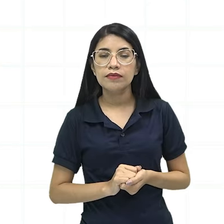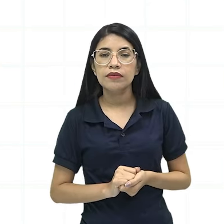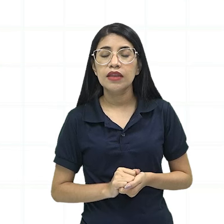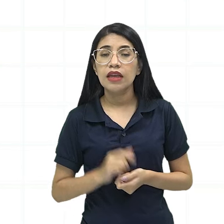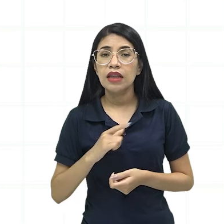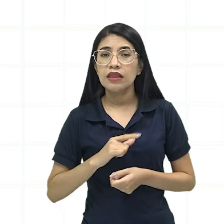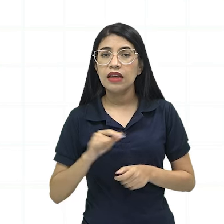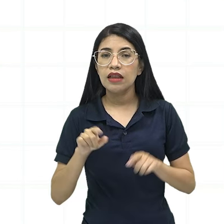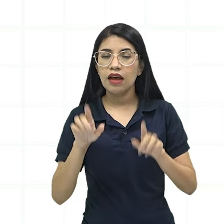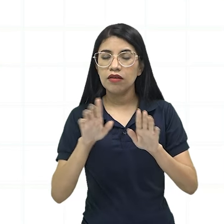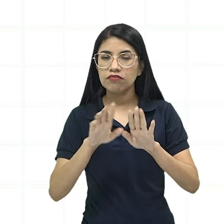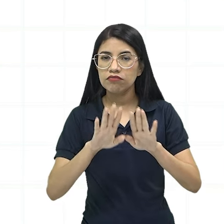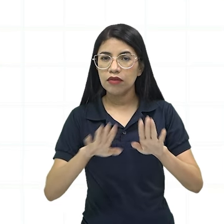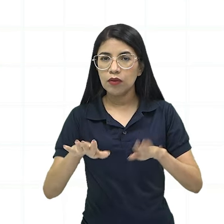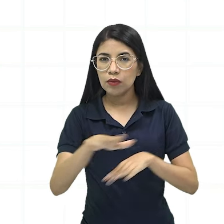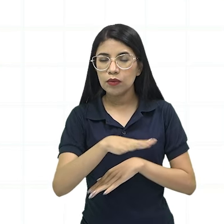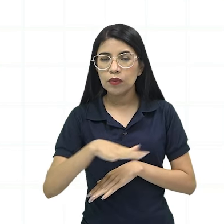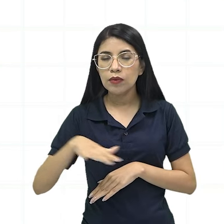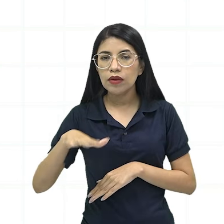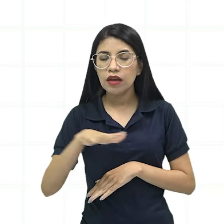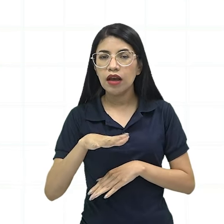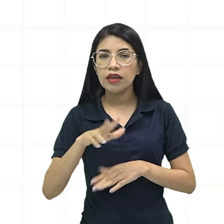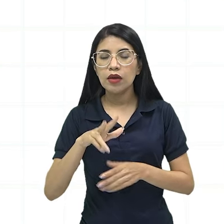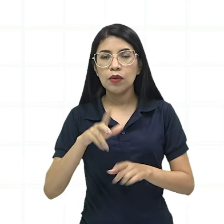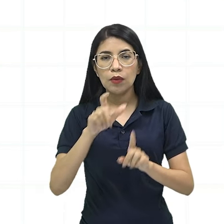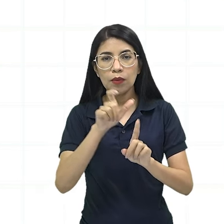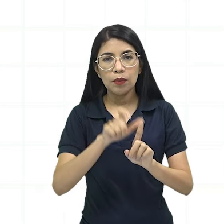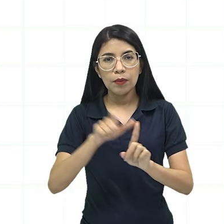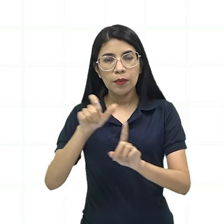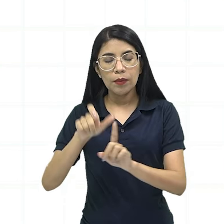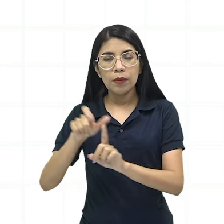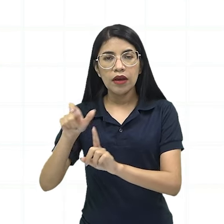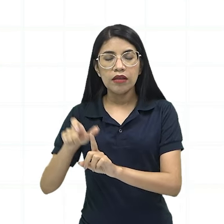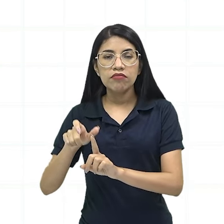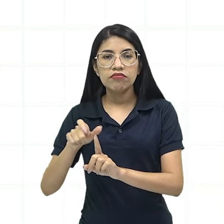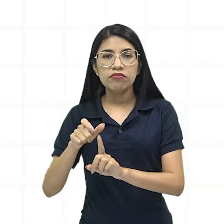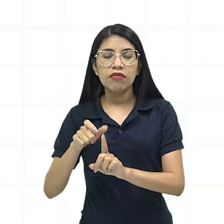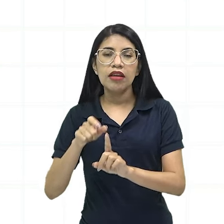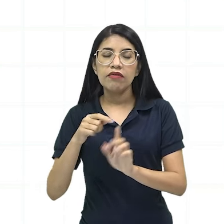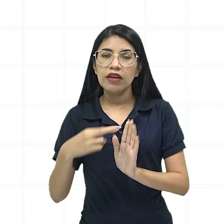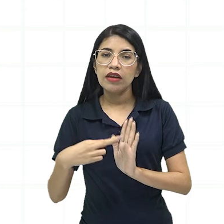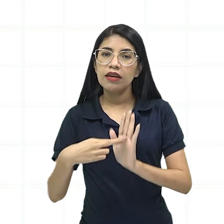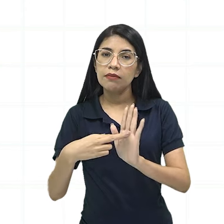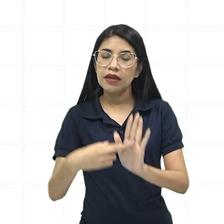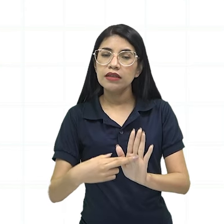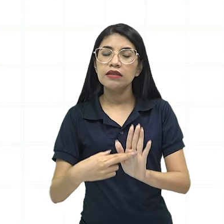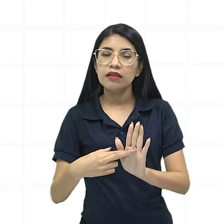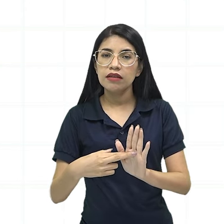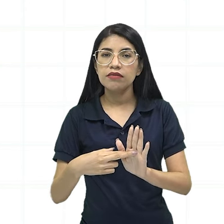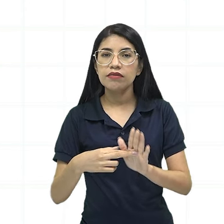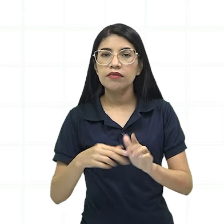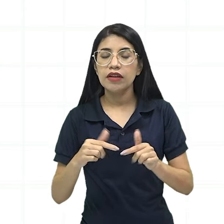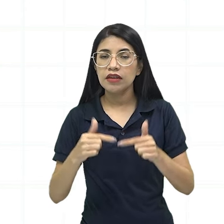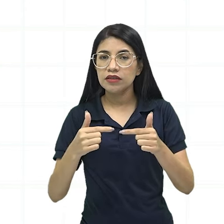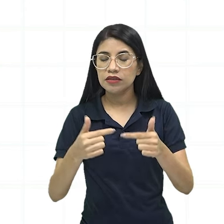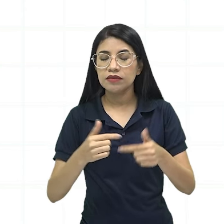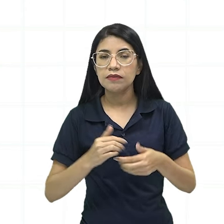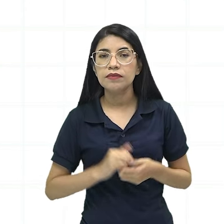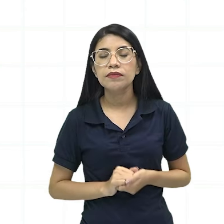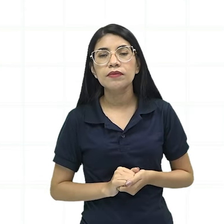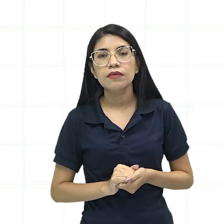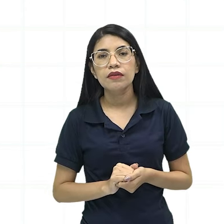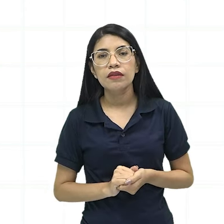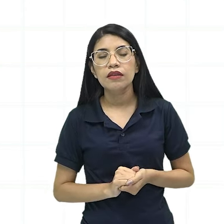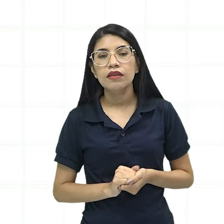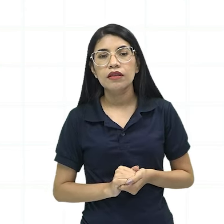um cenário onde o personagem, o ator, vai representar, certo?